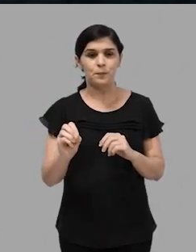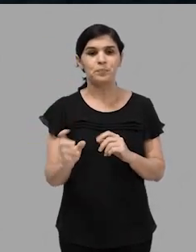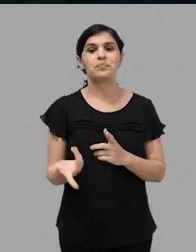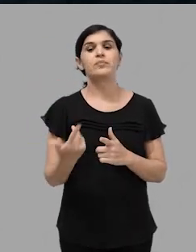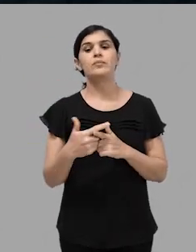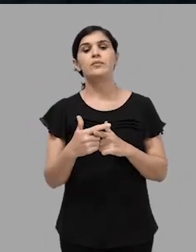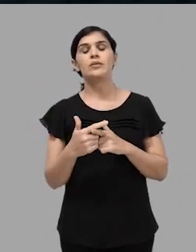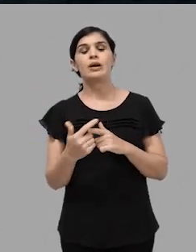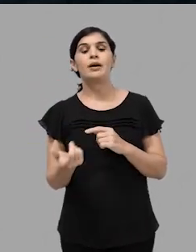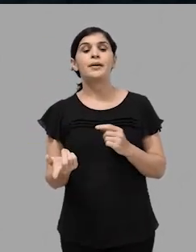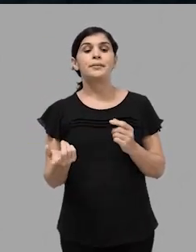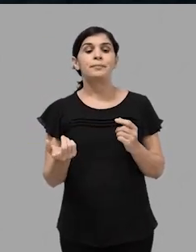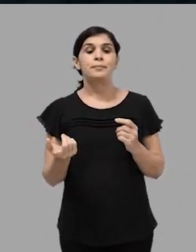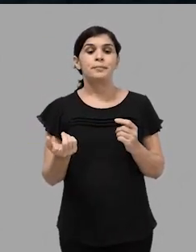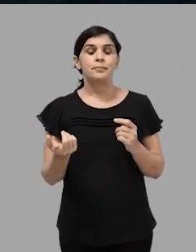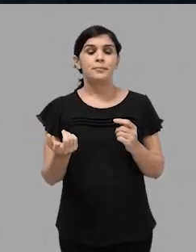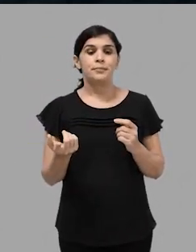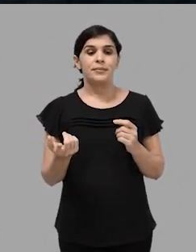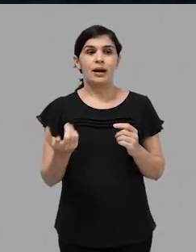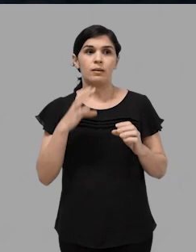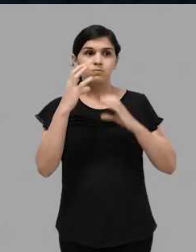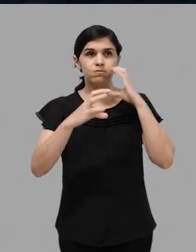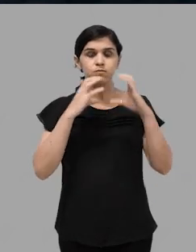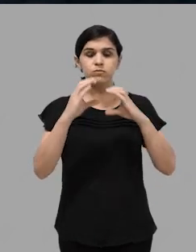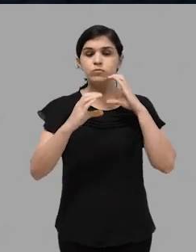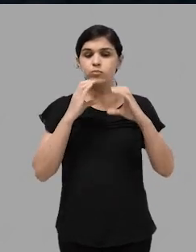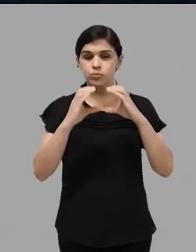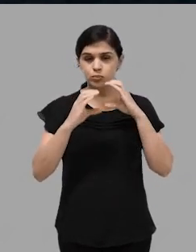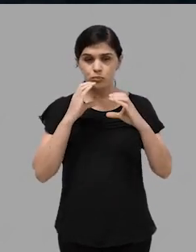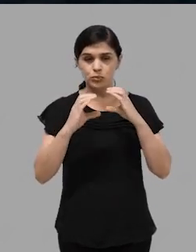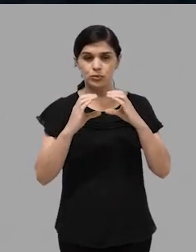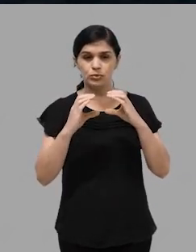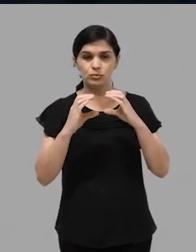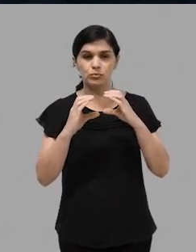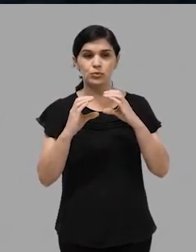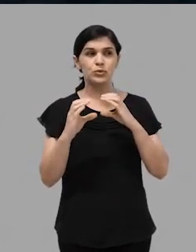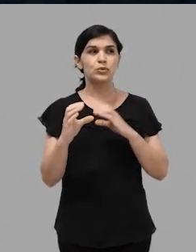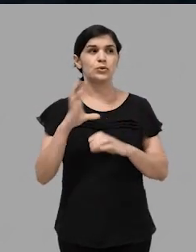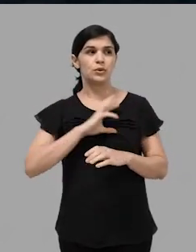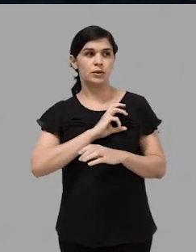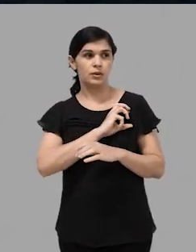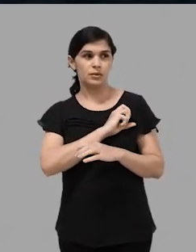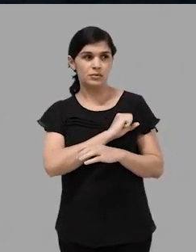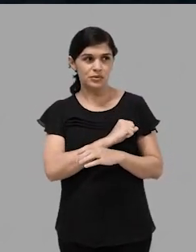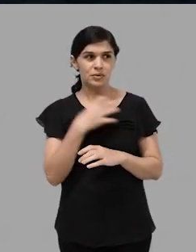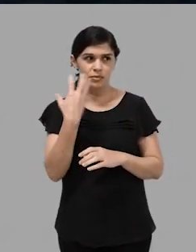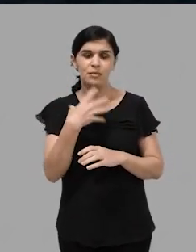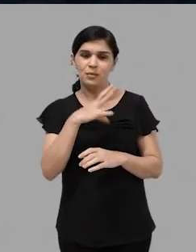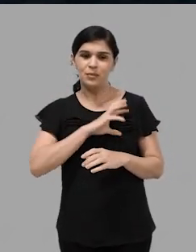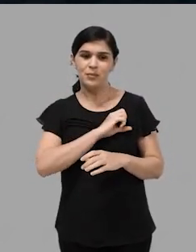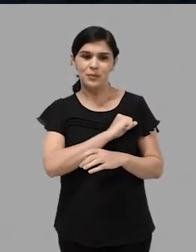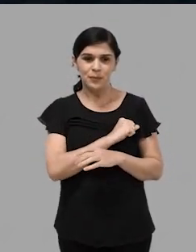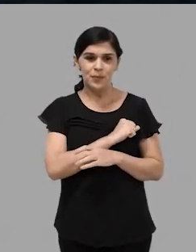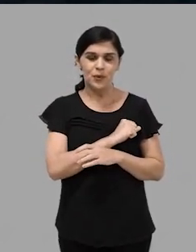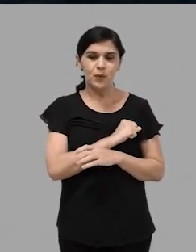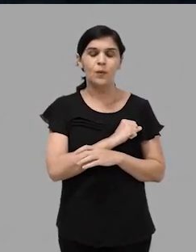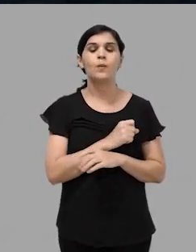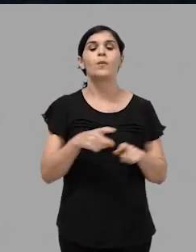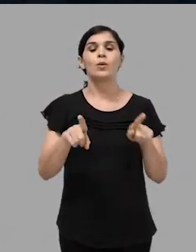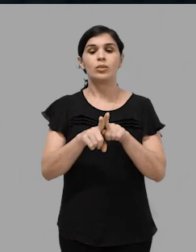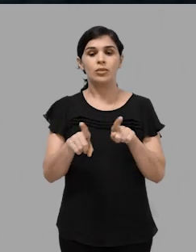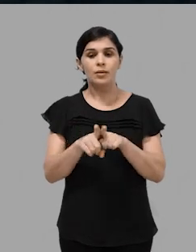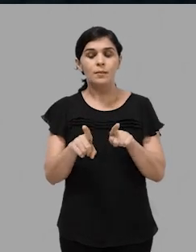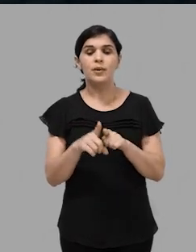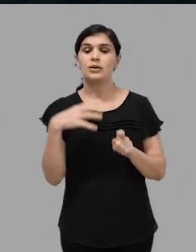Porém, a cantiga de amor era mostrado esse amor impossível e na cantiga de amigo,